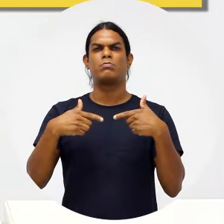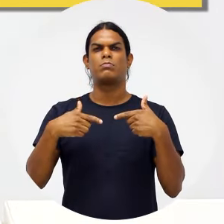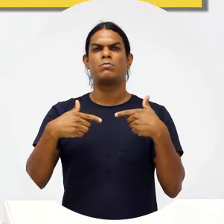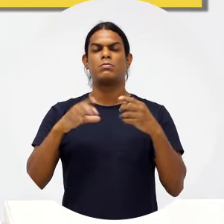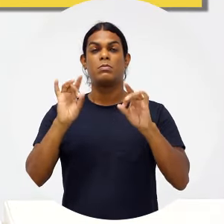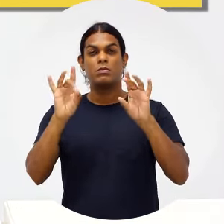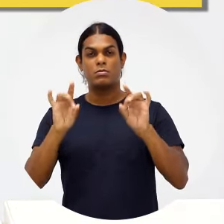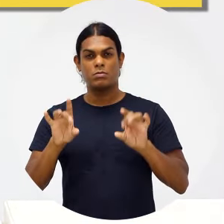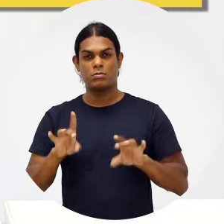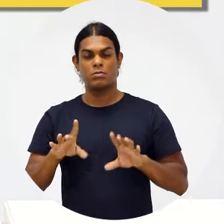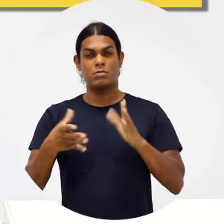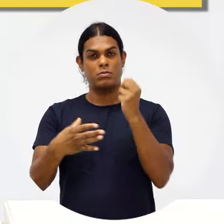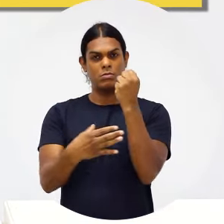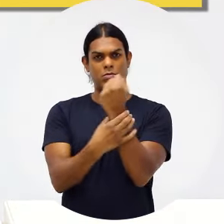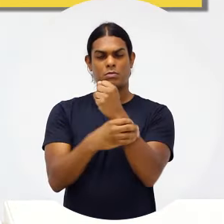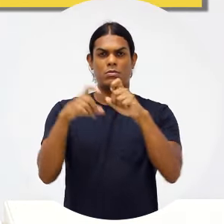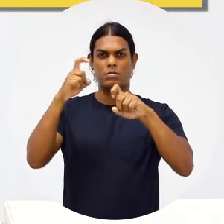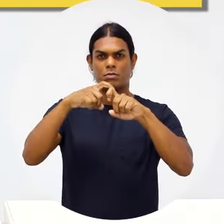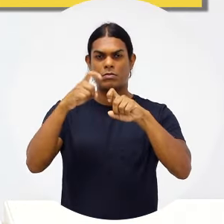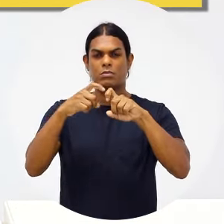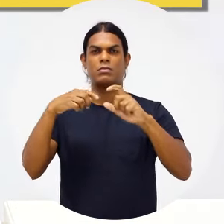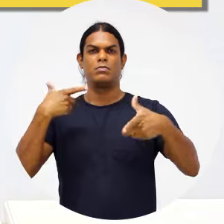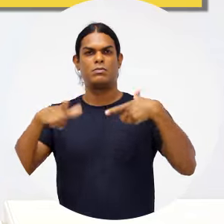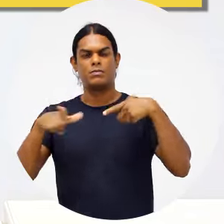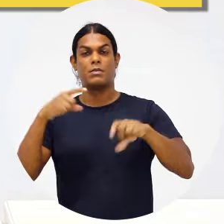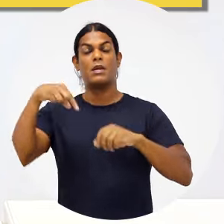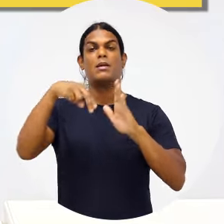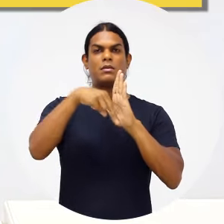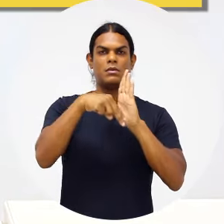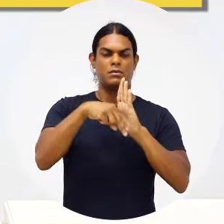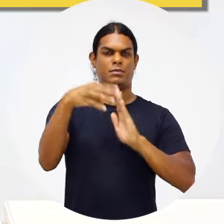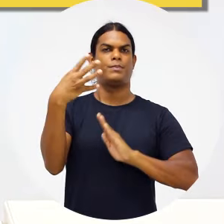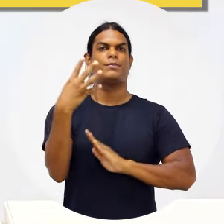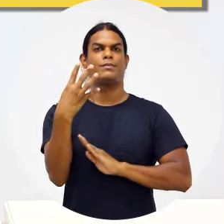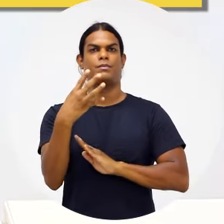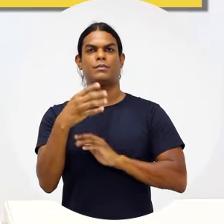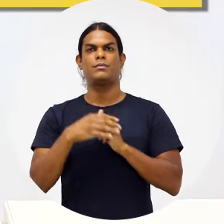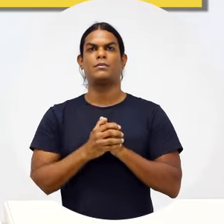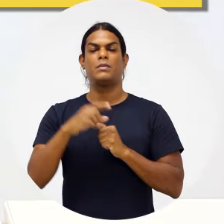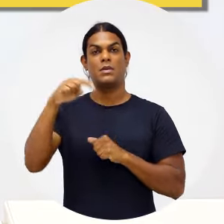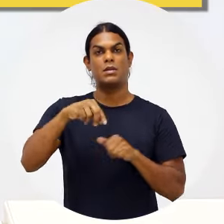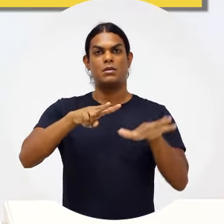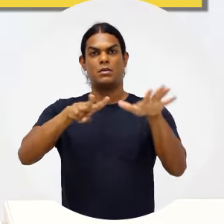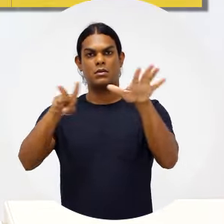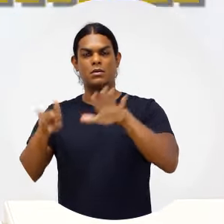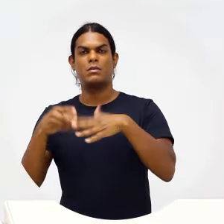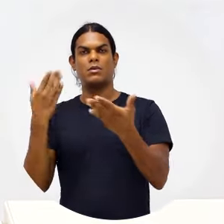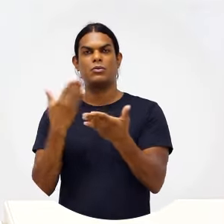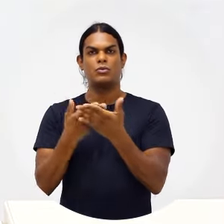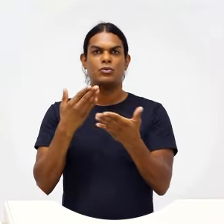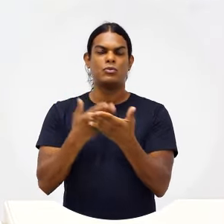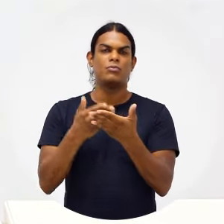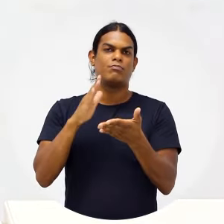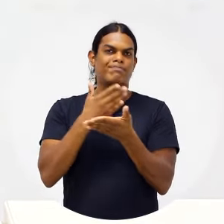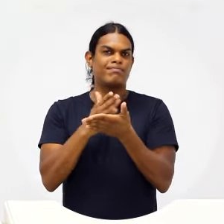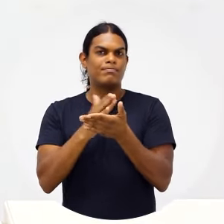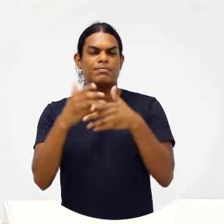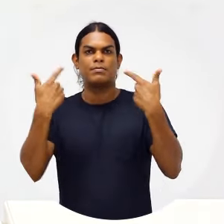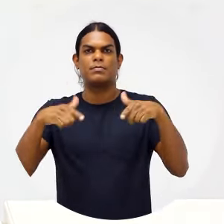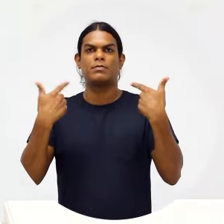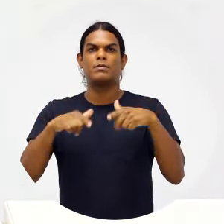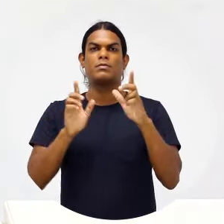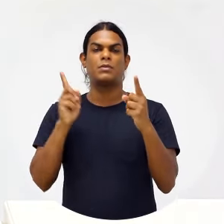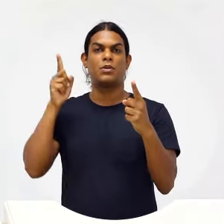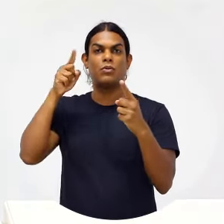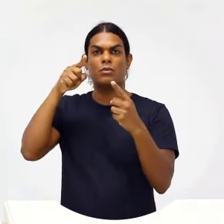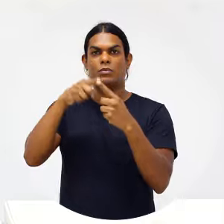Medicina do Trabalho. Esta é a NR4. Durante essa semana, nós falamos de alguns serviços que têm o